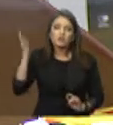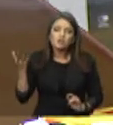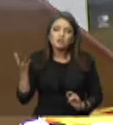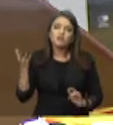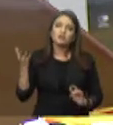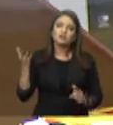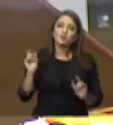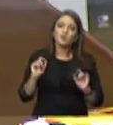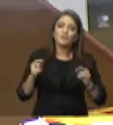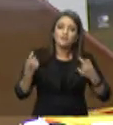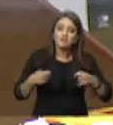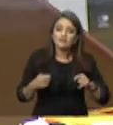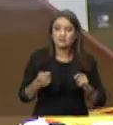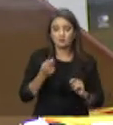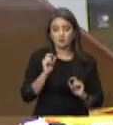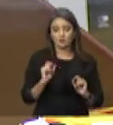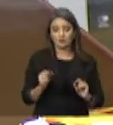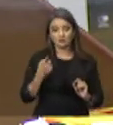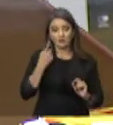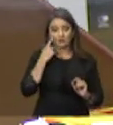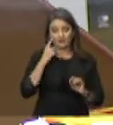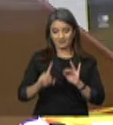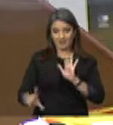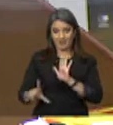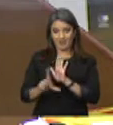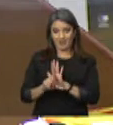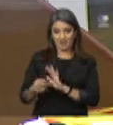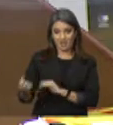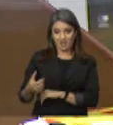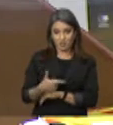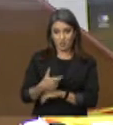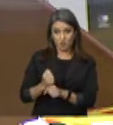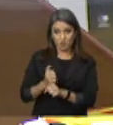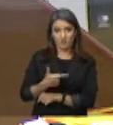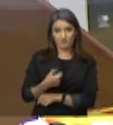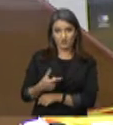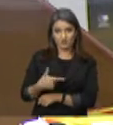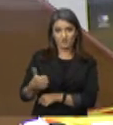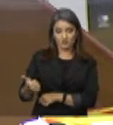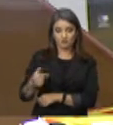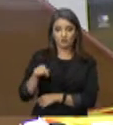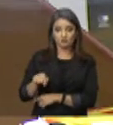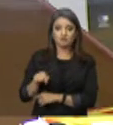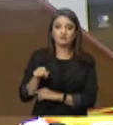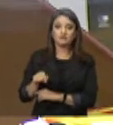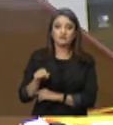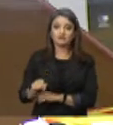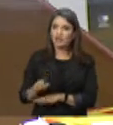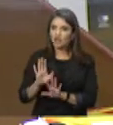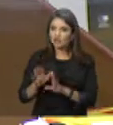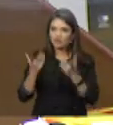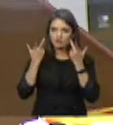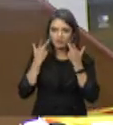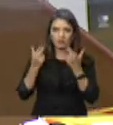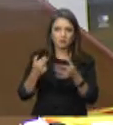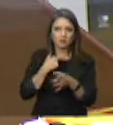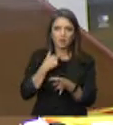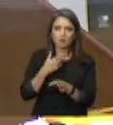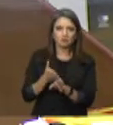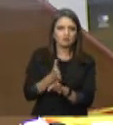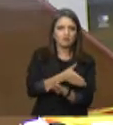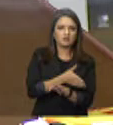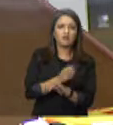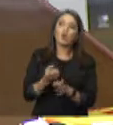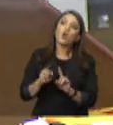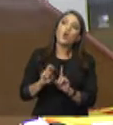controvérsia A análise é preciso fixar se a lei 14230 de 2021 é irretroativa por sua natureza ou por